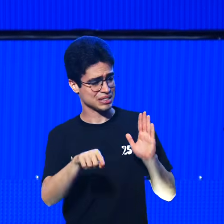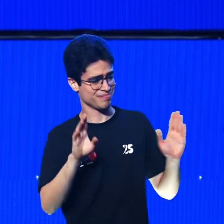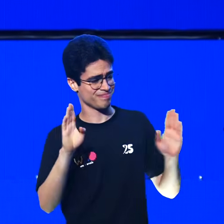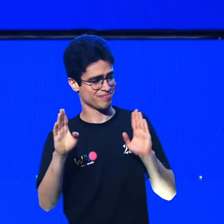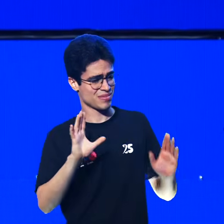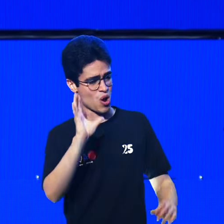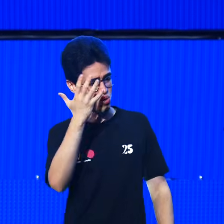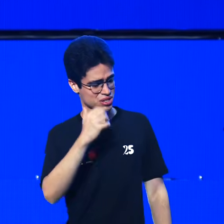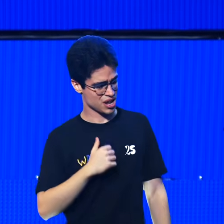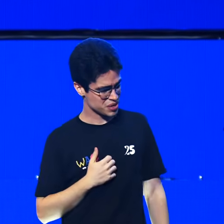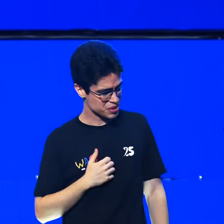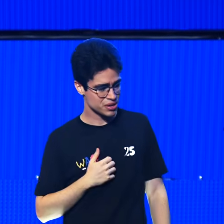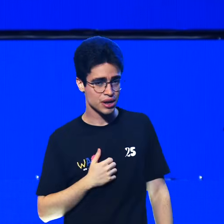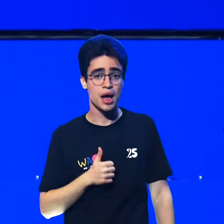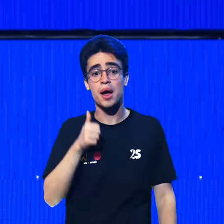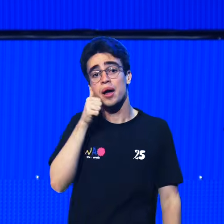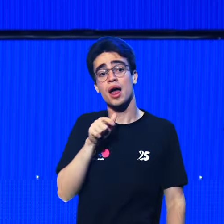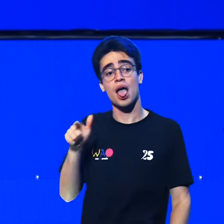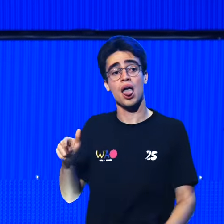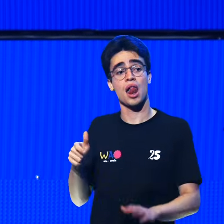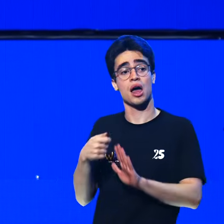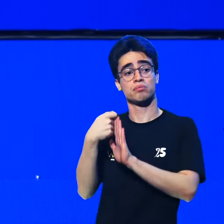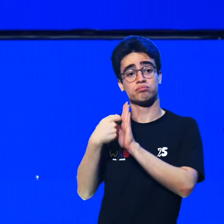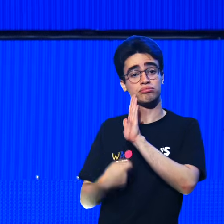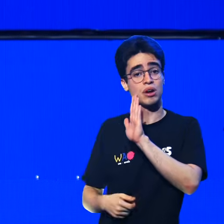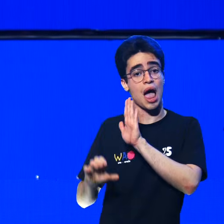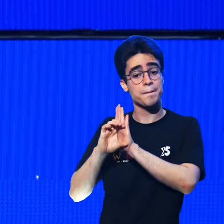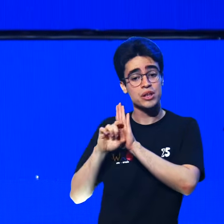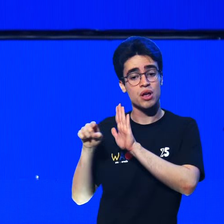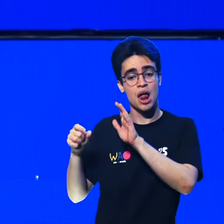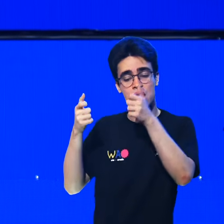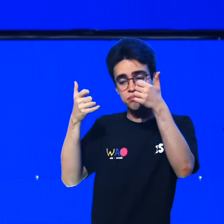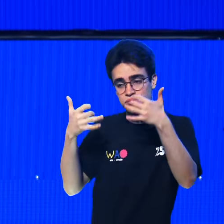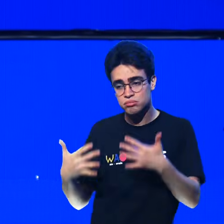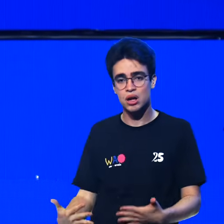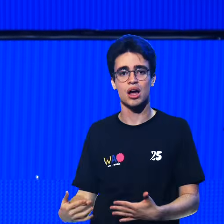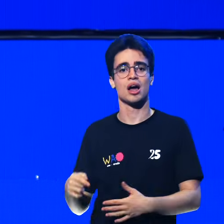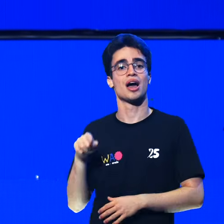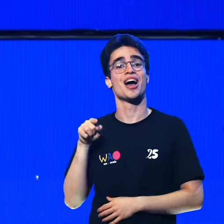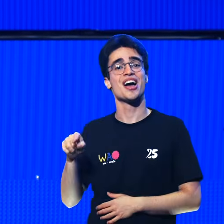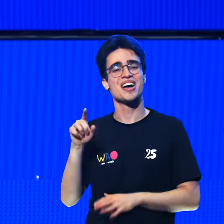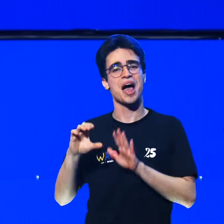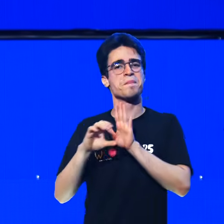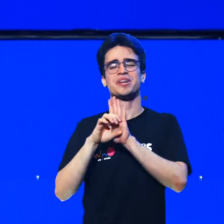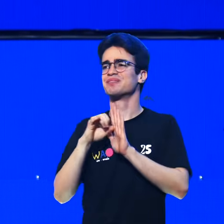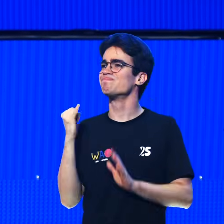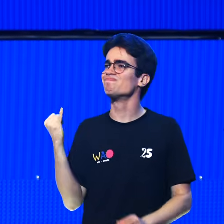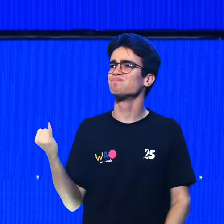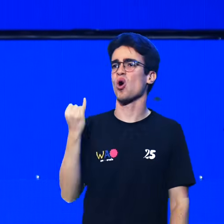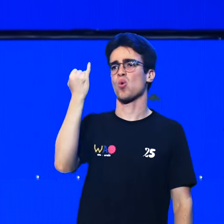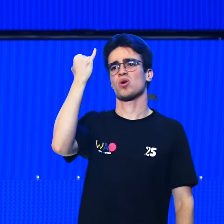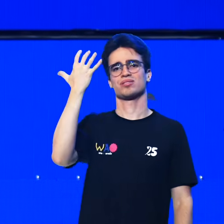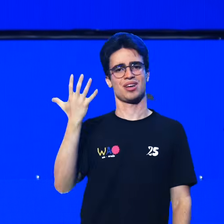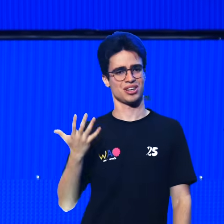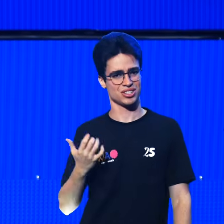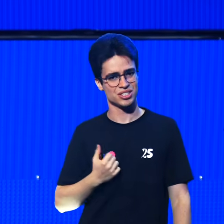situação. E ela começou a ler o capítulo da Bíblia, que hoje é um capítulo rema para nós. E quando Deus começou